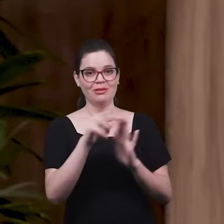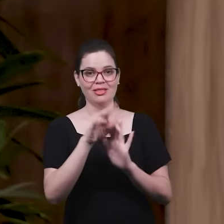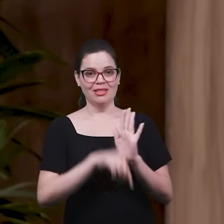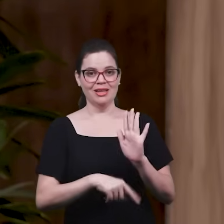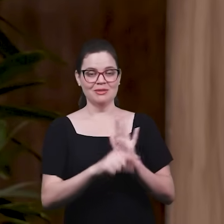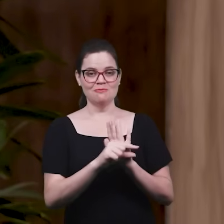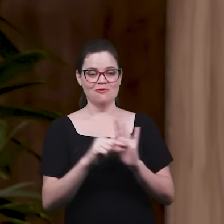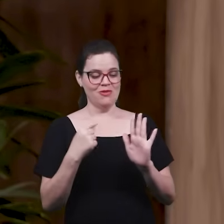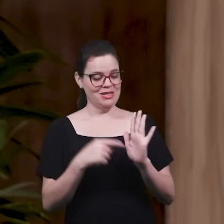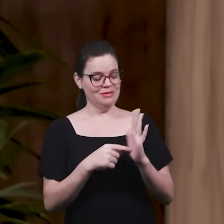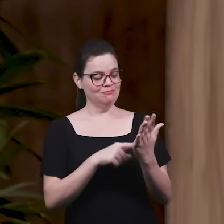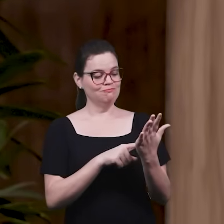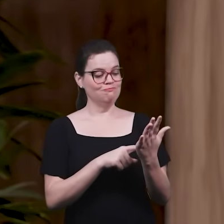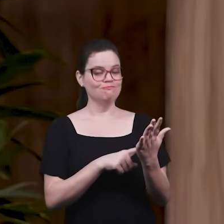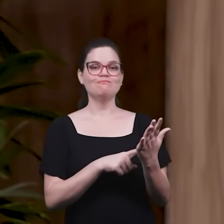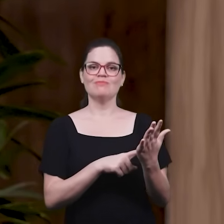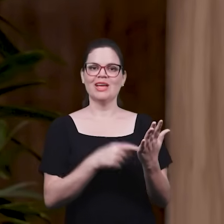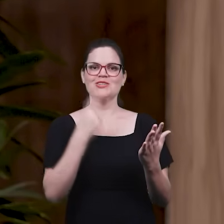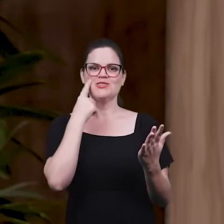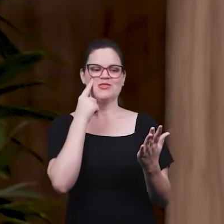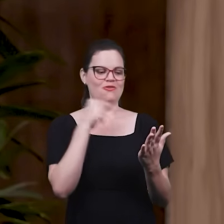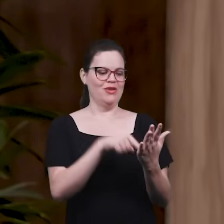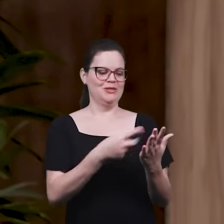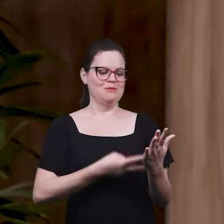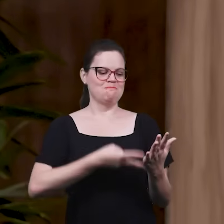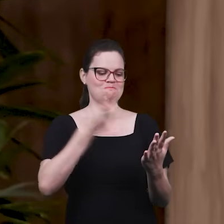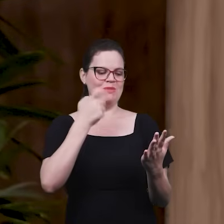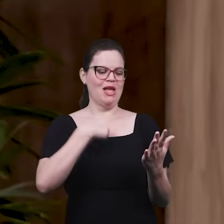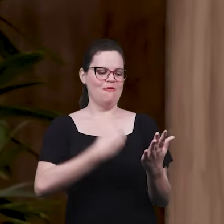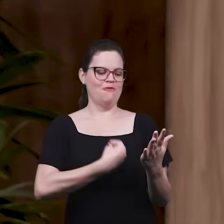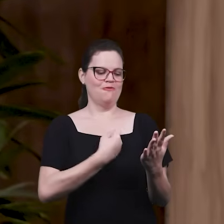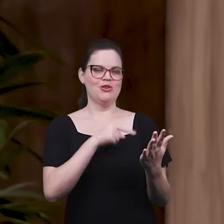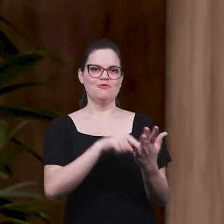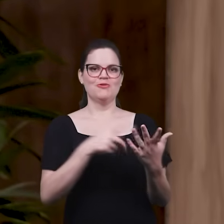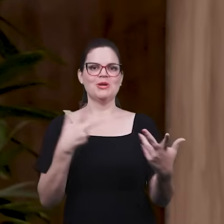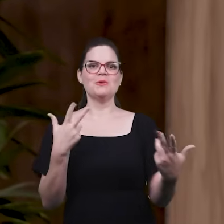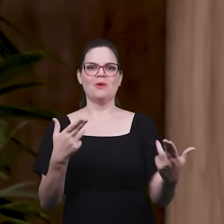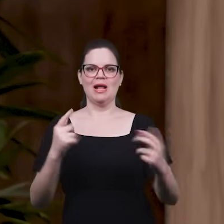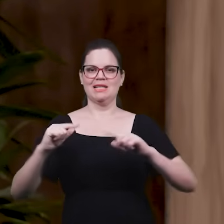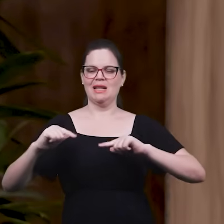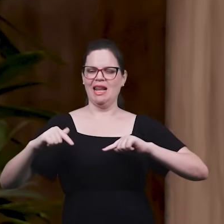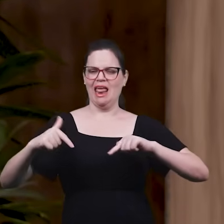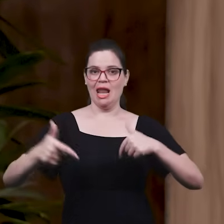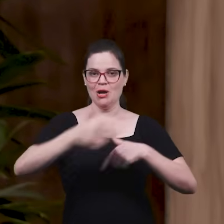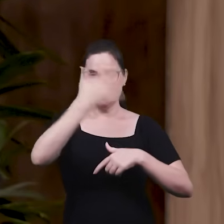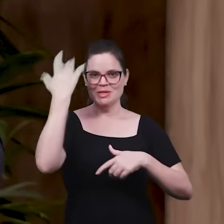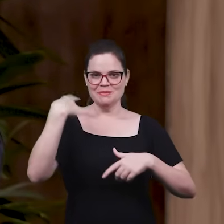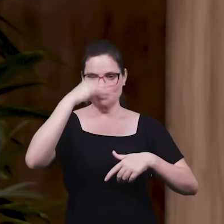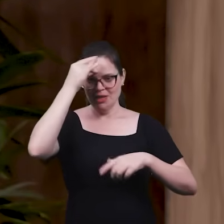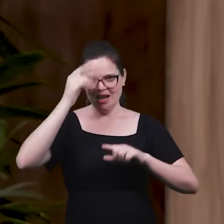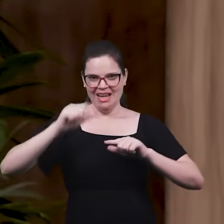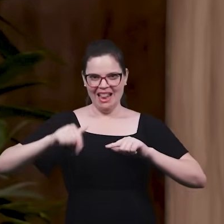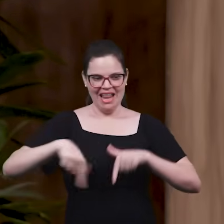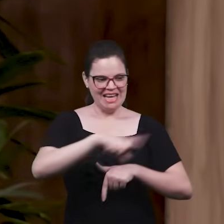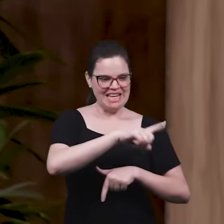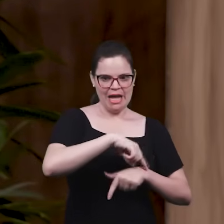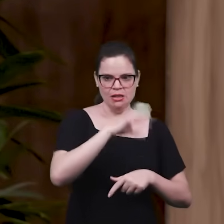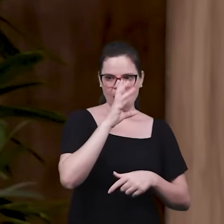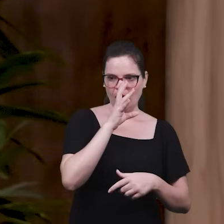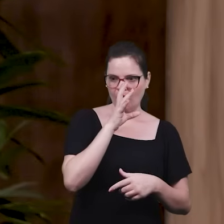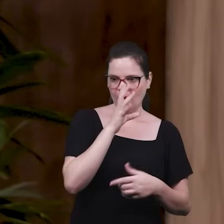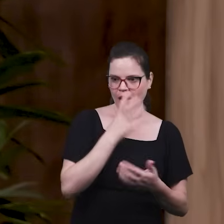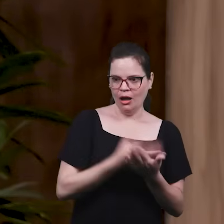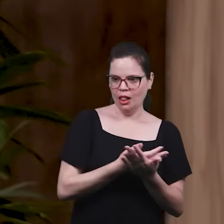que nós estamos vivendo essa obra. Deus está realizando uma obra e o senhor, a